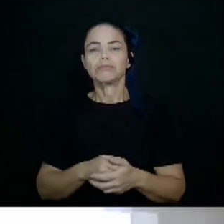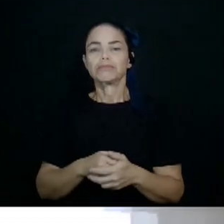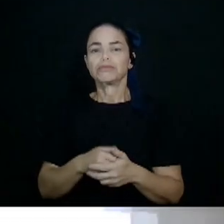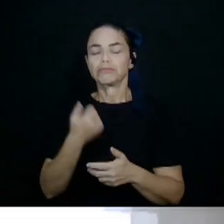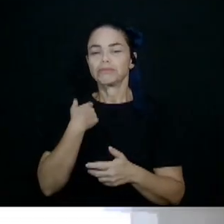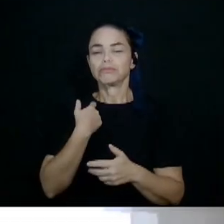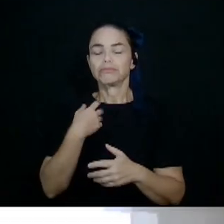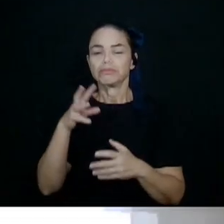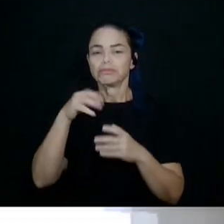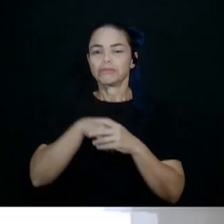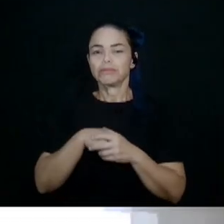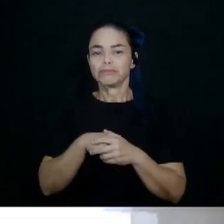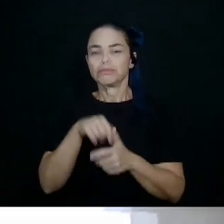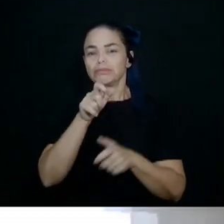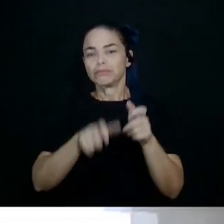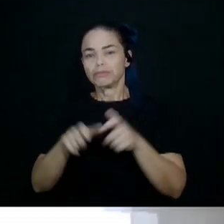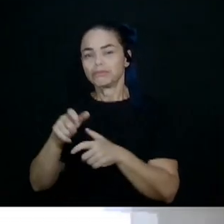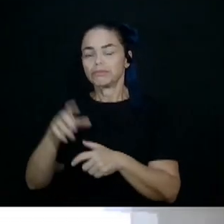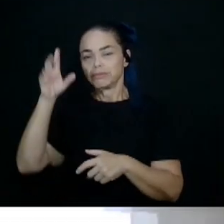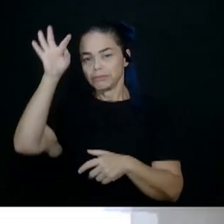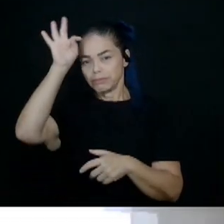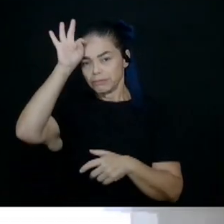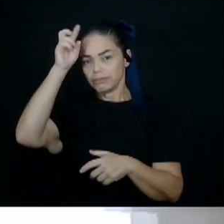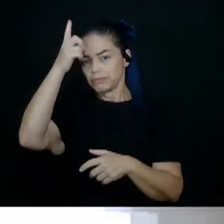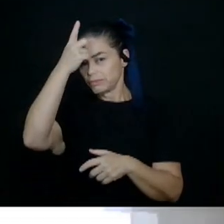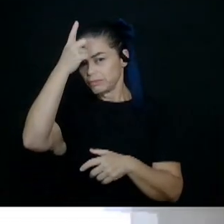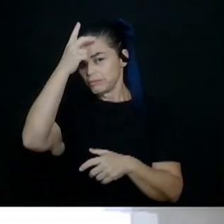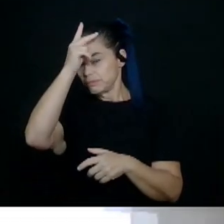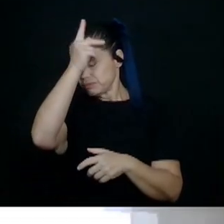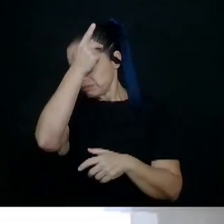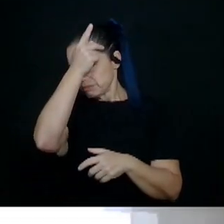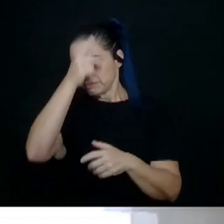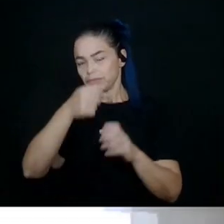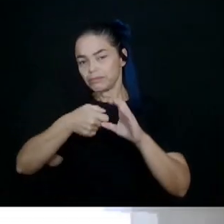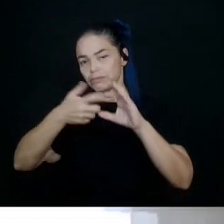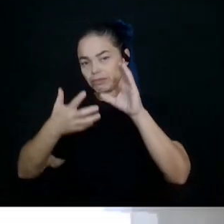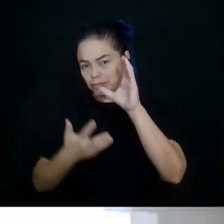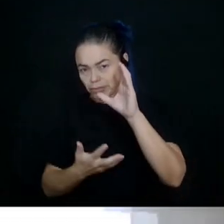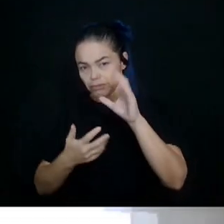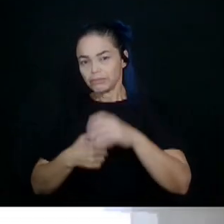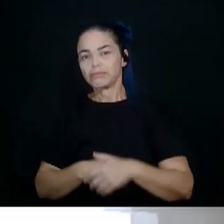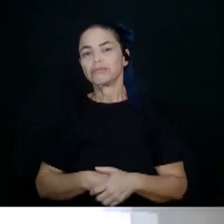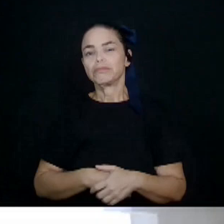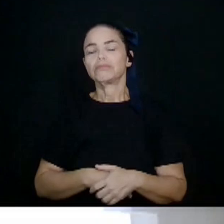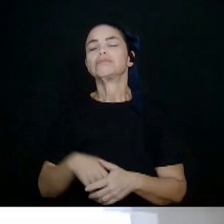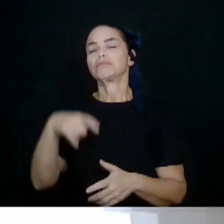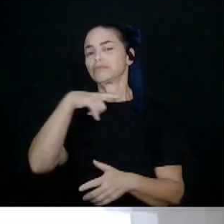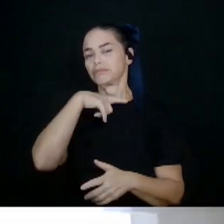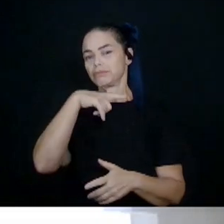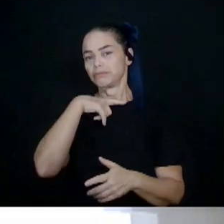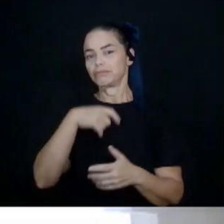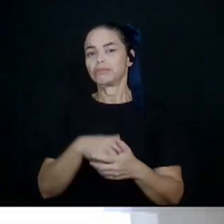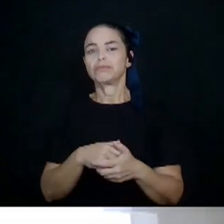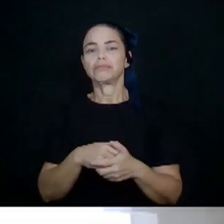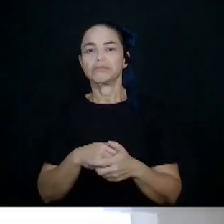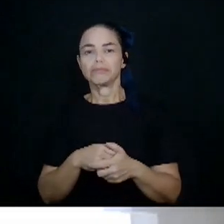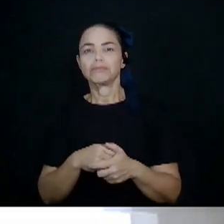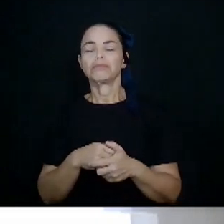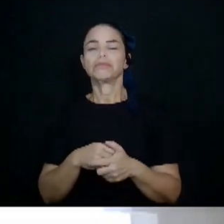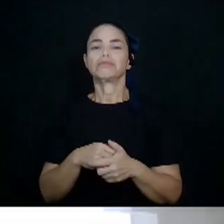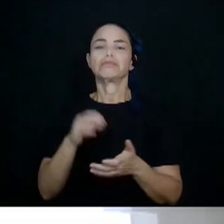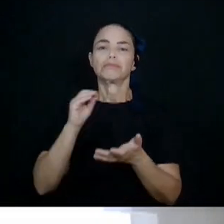instalar em pessoas com TDAH. Né? Existem algumas características das pessoas com TDAH, que é falha do controle